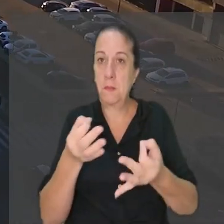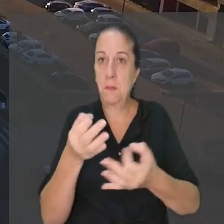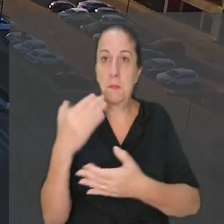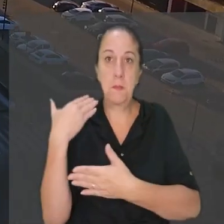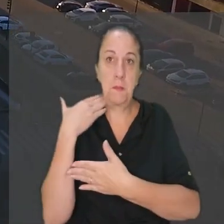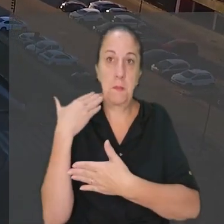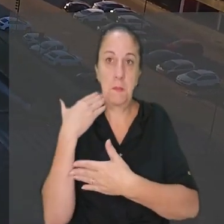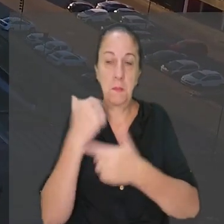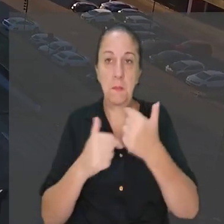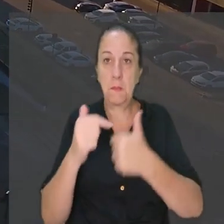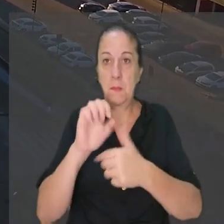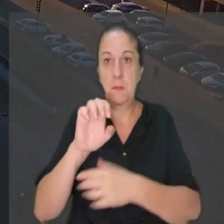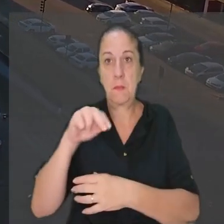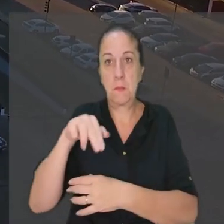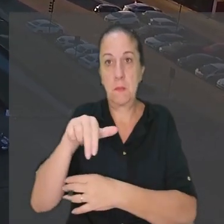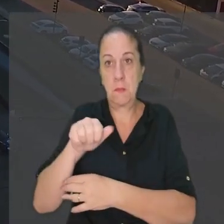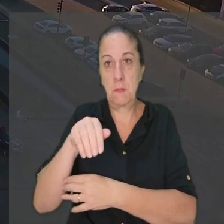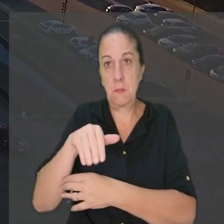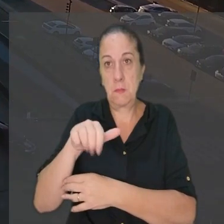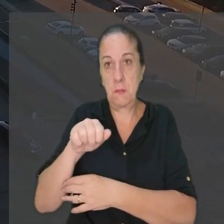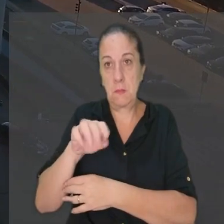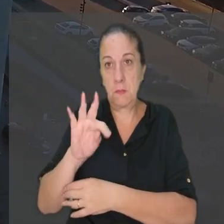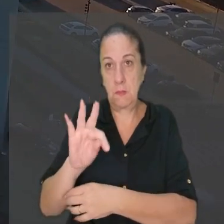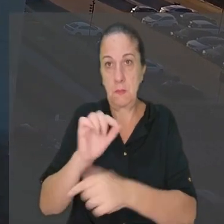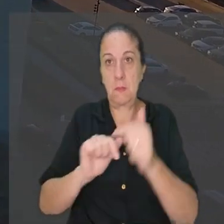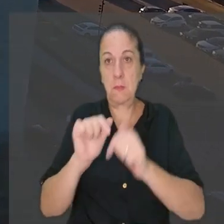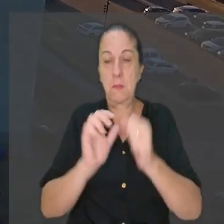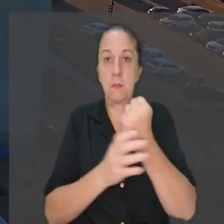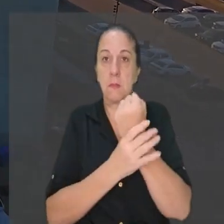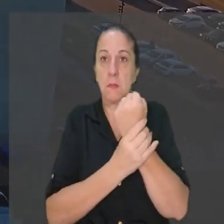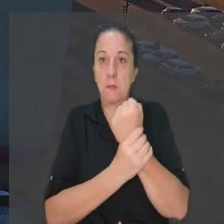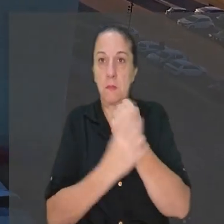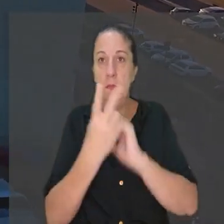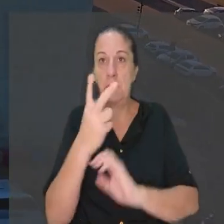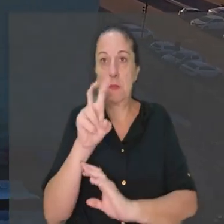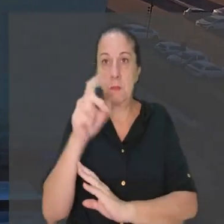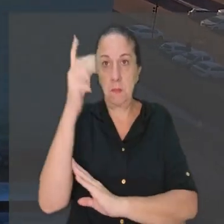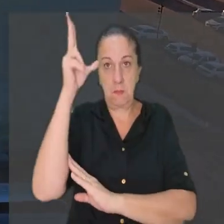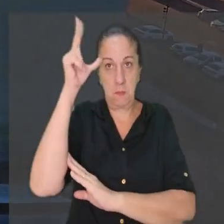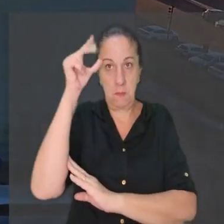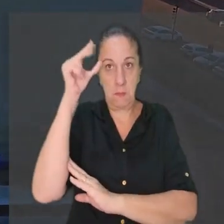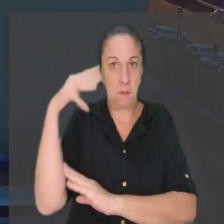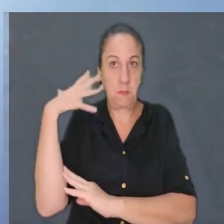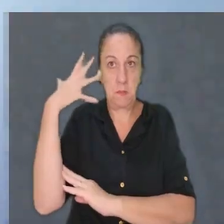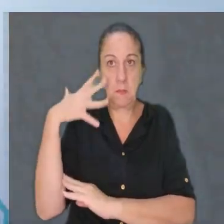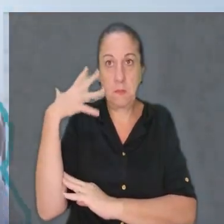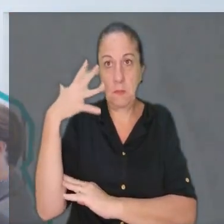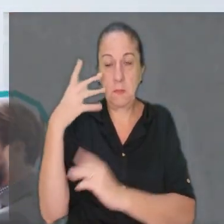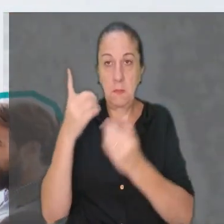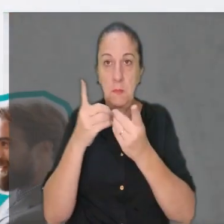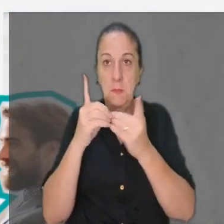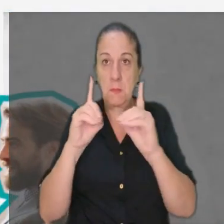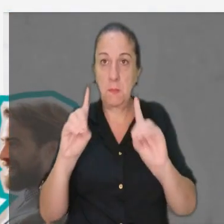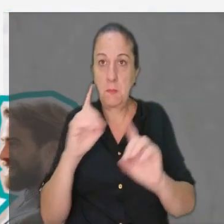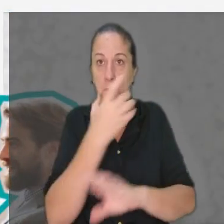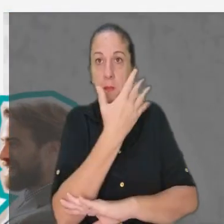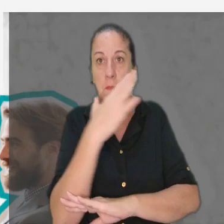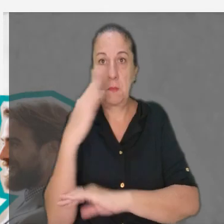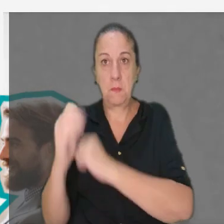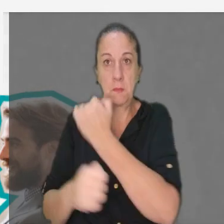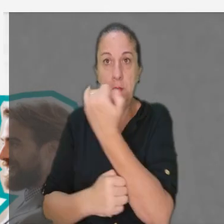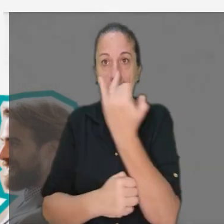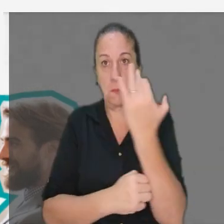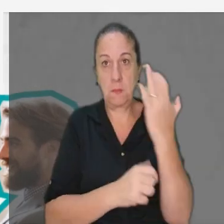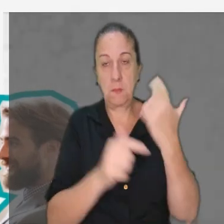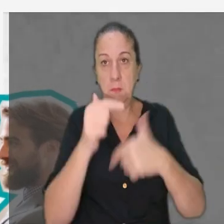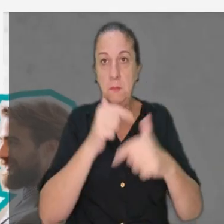Aperfeiçoamento de Magistrados do Trabalho, ENAMAT, o programa Trabalho Seguro promove em 25 de abril a palestra Democracia e Meio